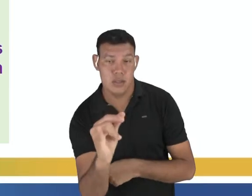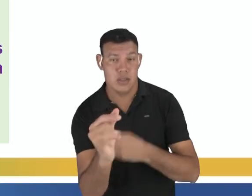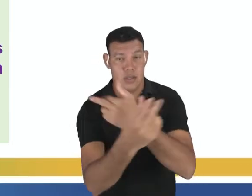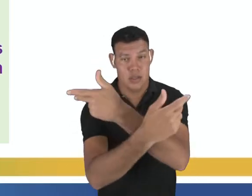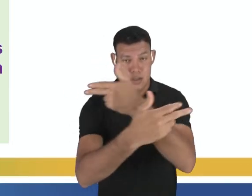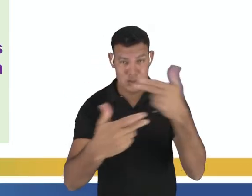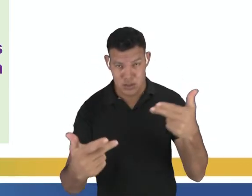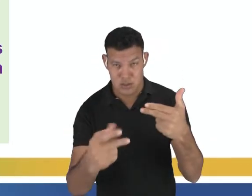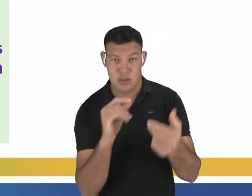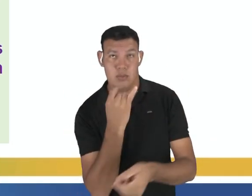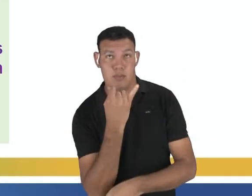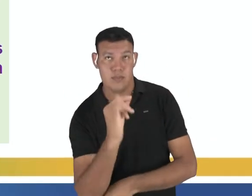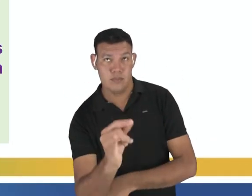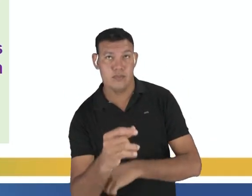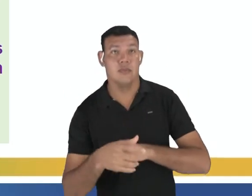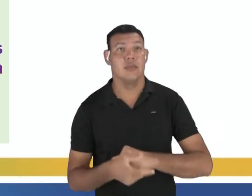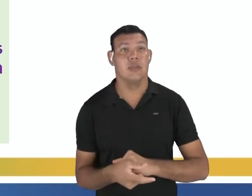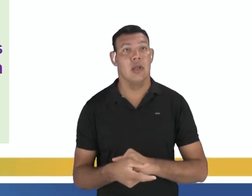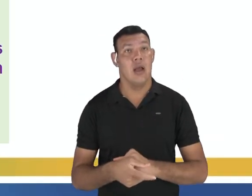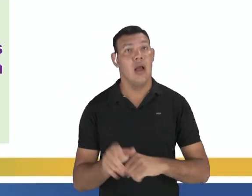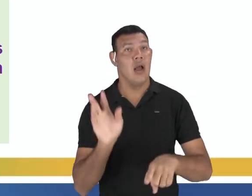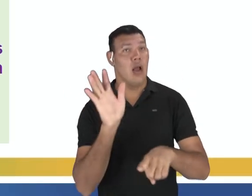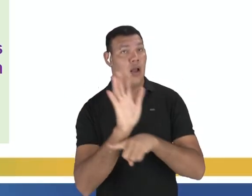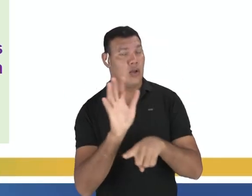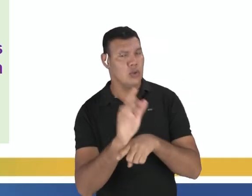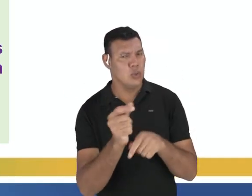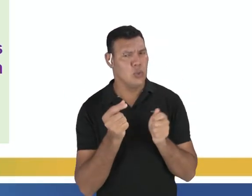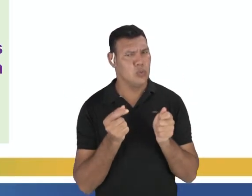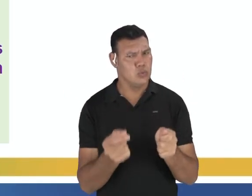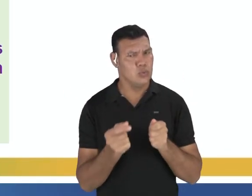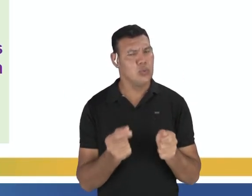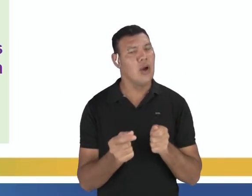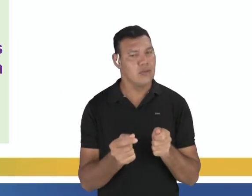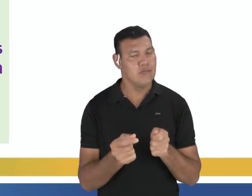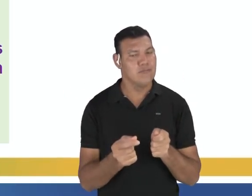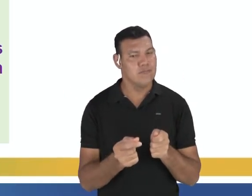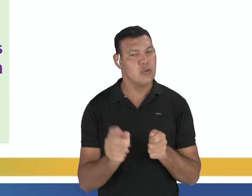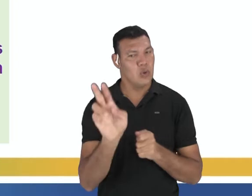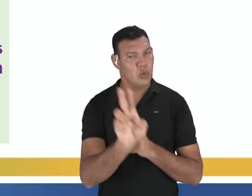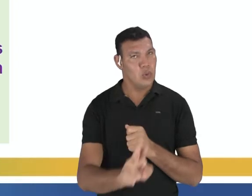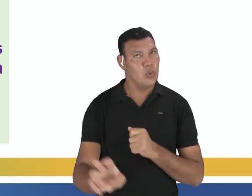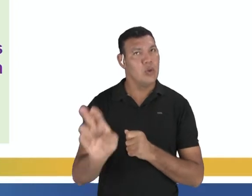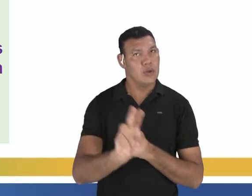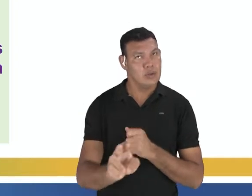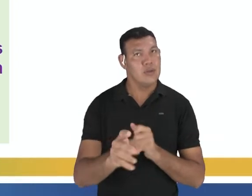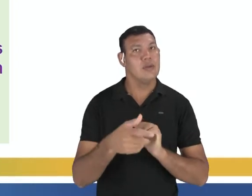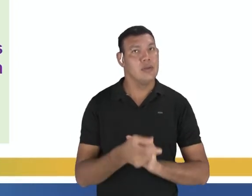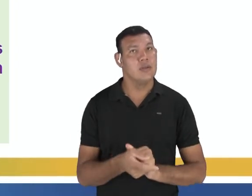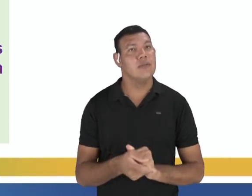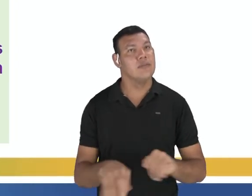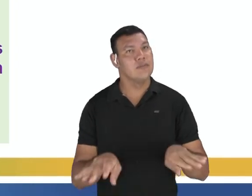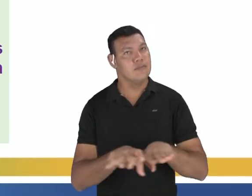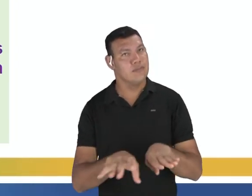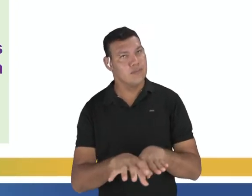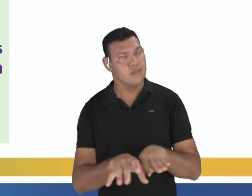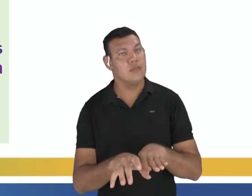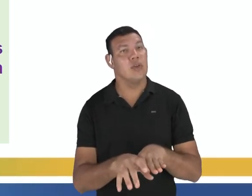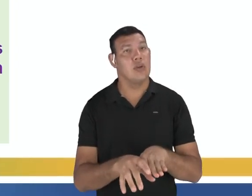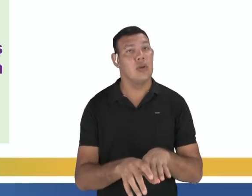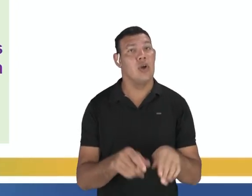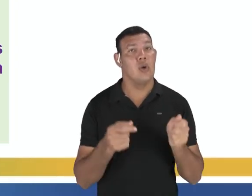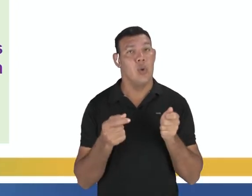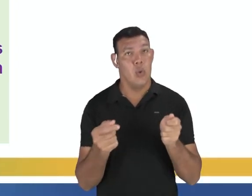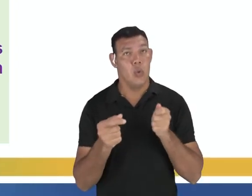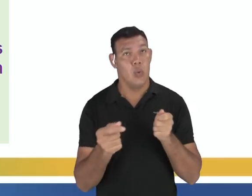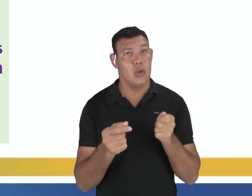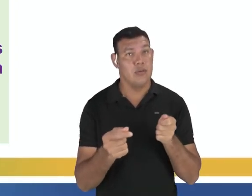de energia elétrica dos aparelhos domésticos, nos ajuda a controlar a conta de energia mensal, na medida que podemos controlar o